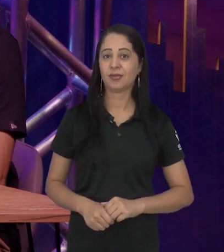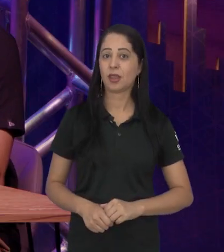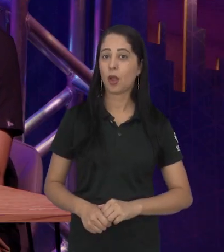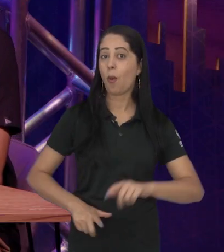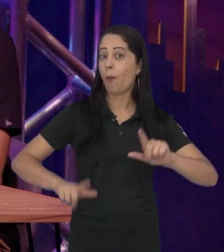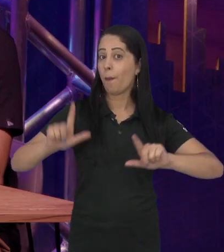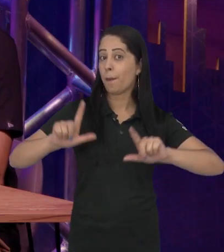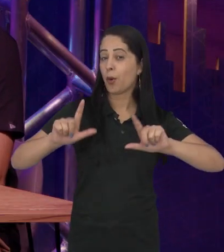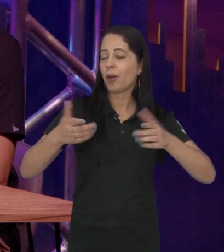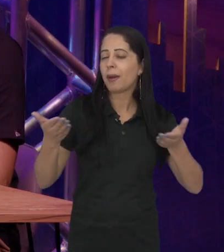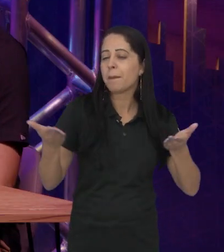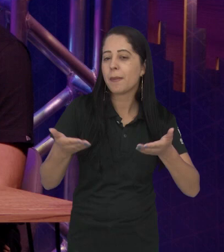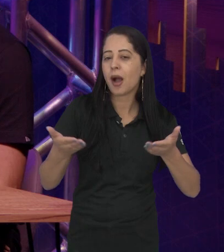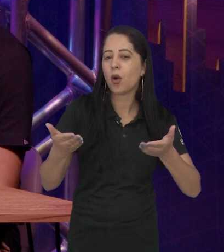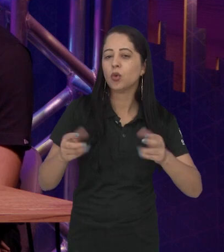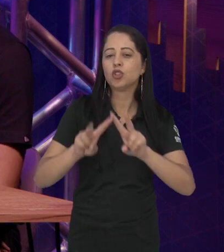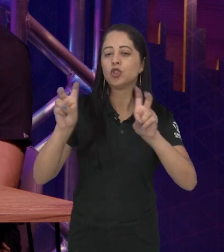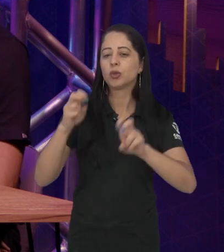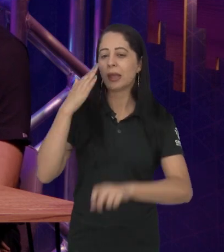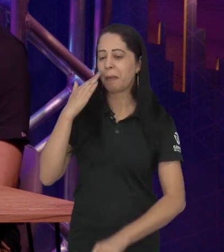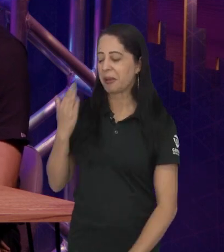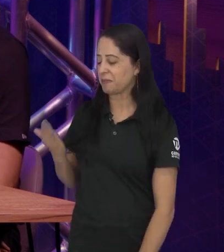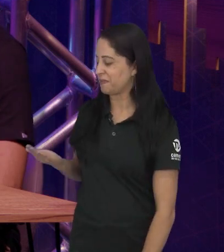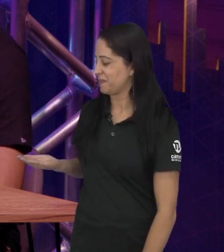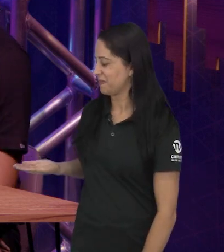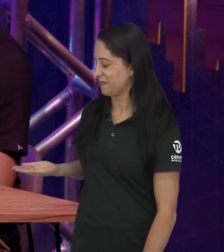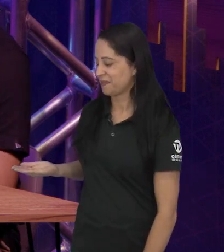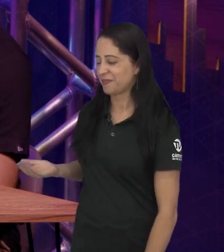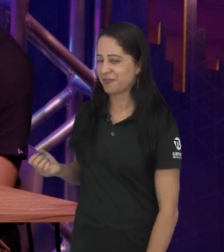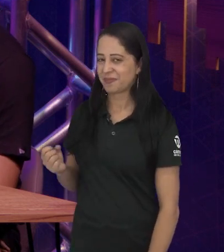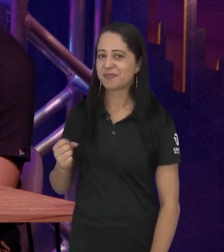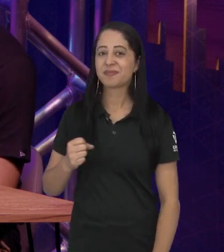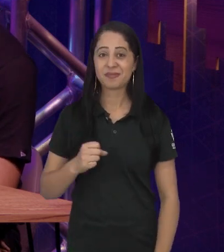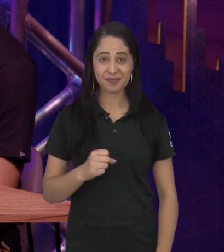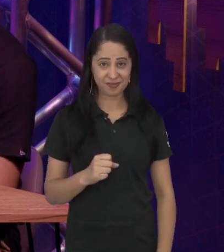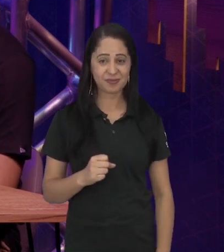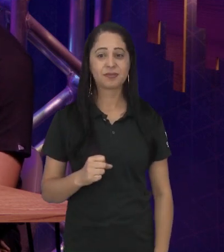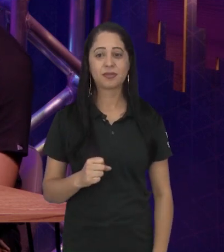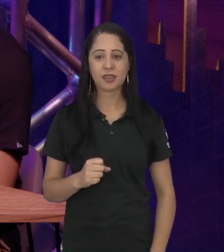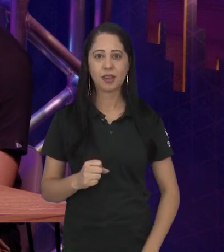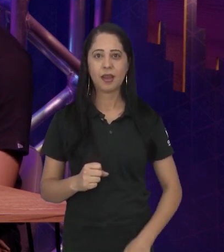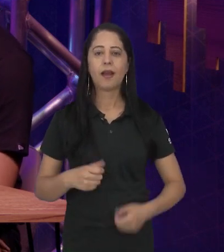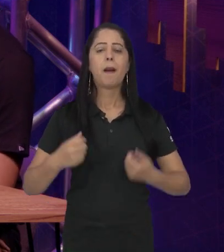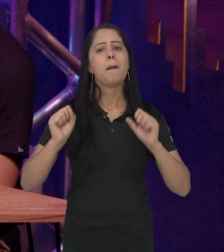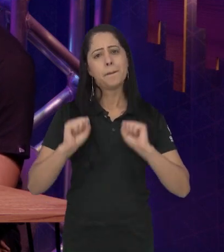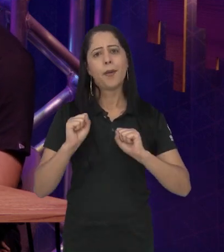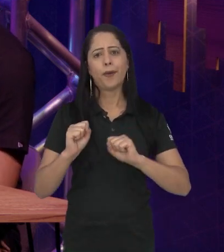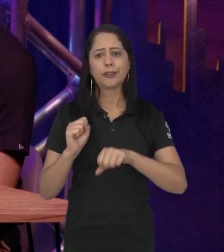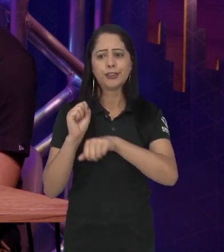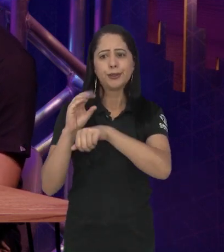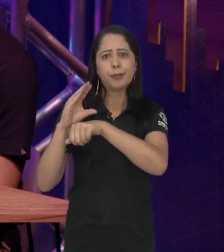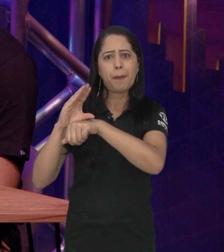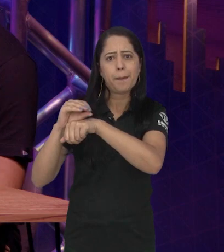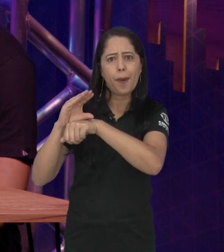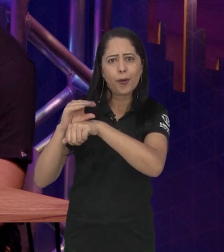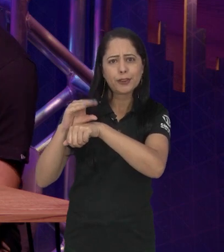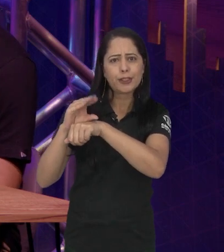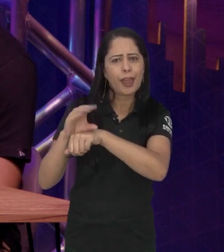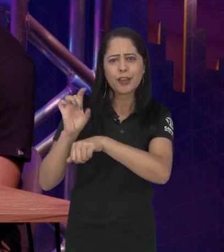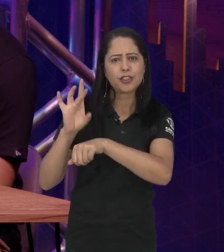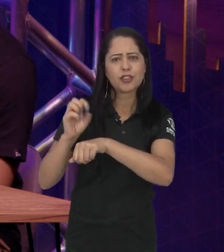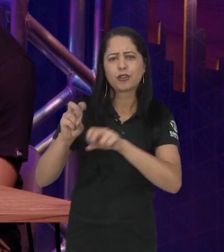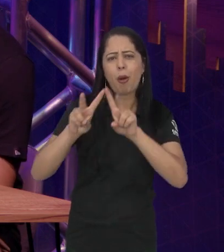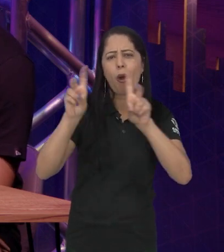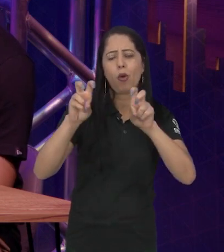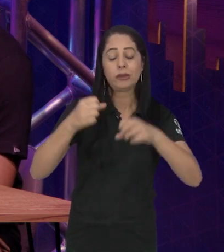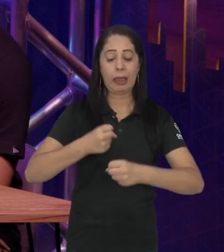É isso aí, galera. No Pode Ser de hoje vamos falar de Oscar, né? E a gente poderia ter um podcast só de Oscar, porque tem